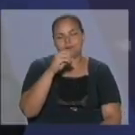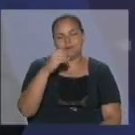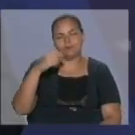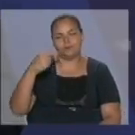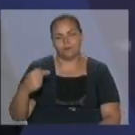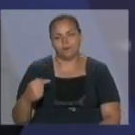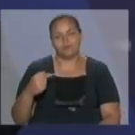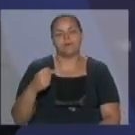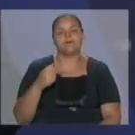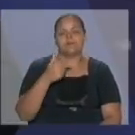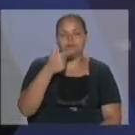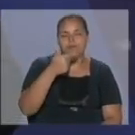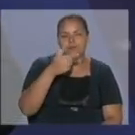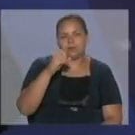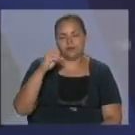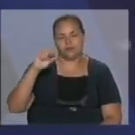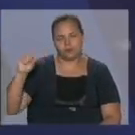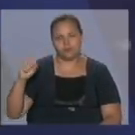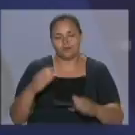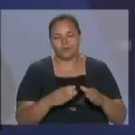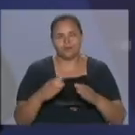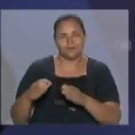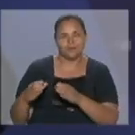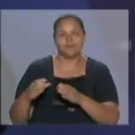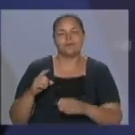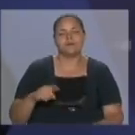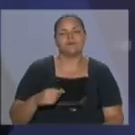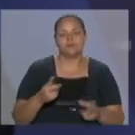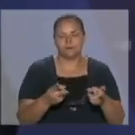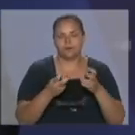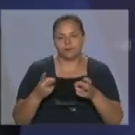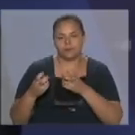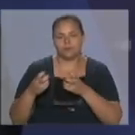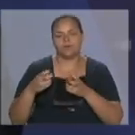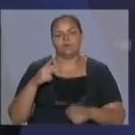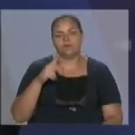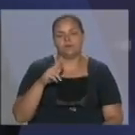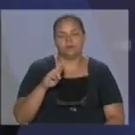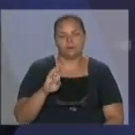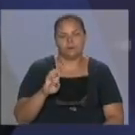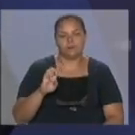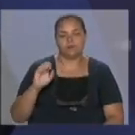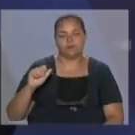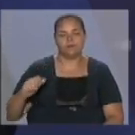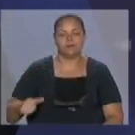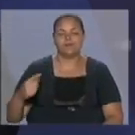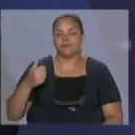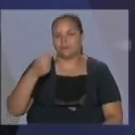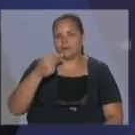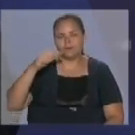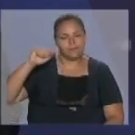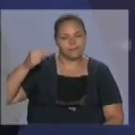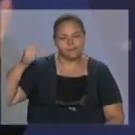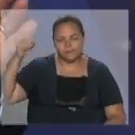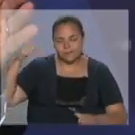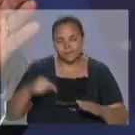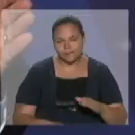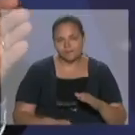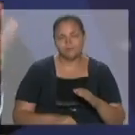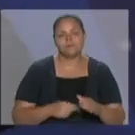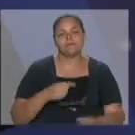2008, que o barril, para compensar a exploração do pré-sal, que são mais de 7 mil metros de profundidade, teria que